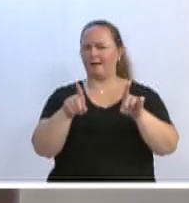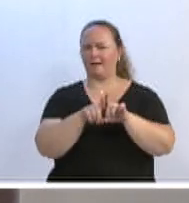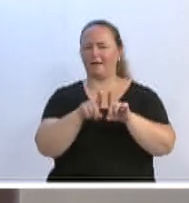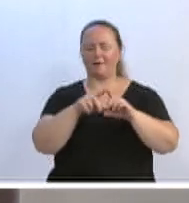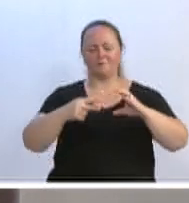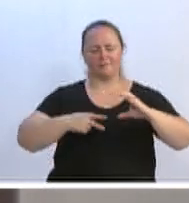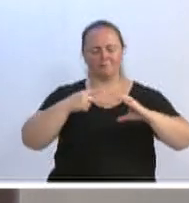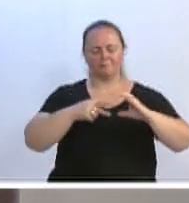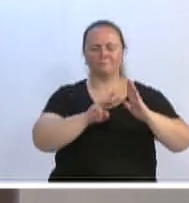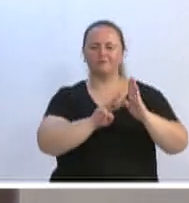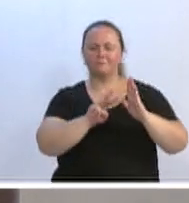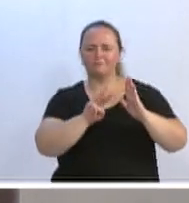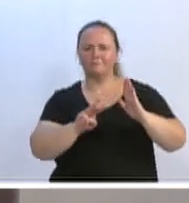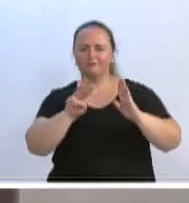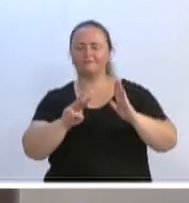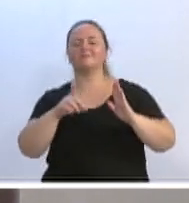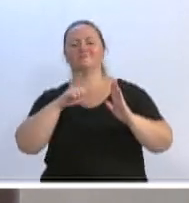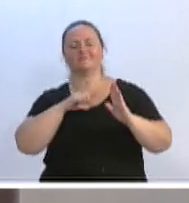Câmara,